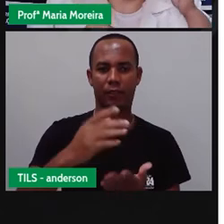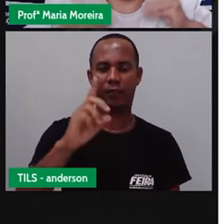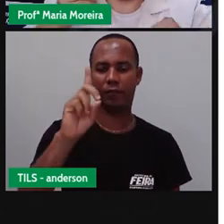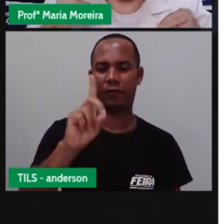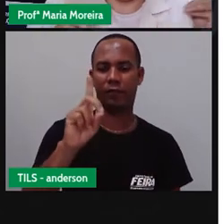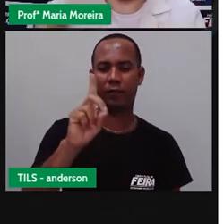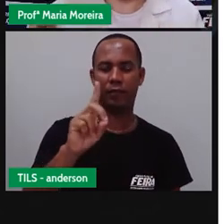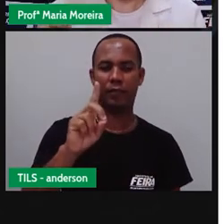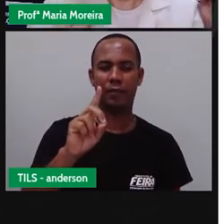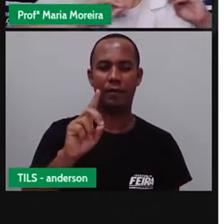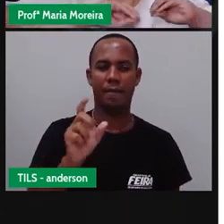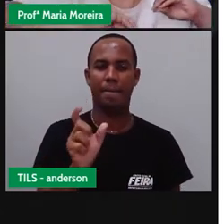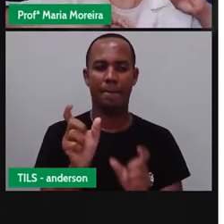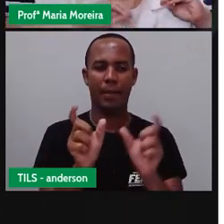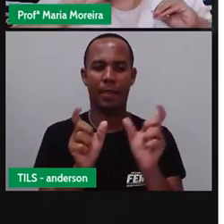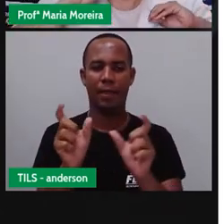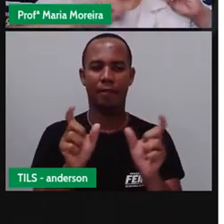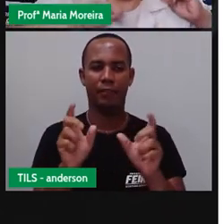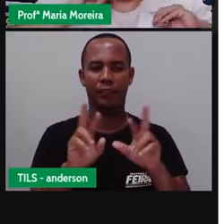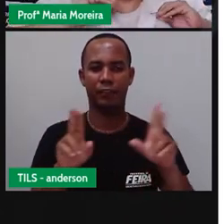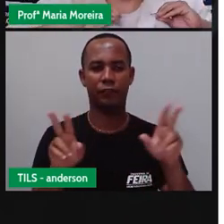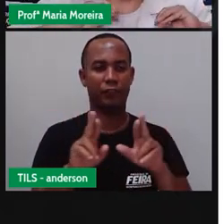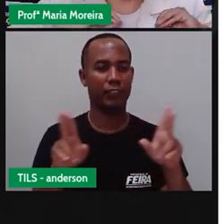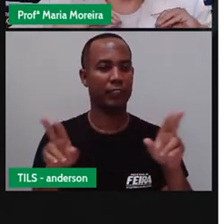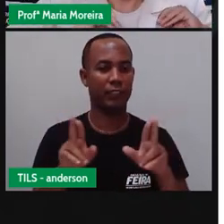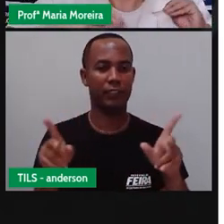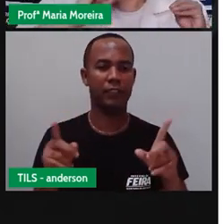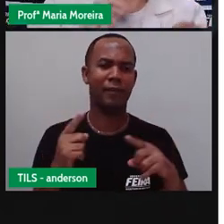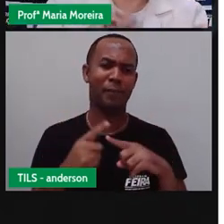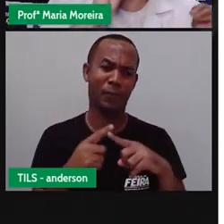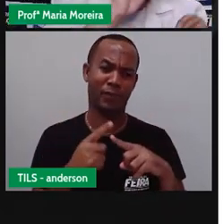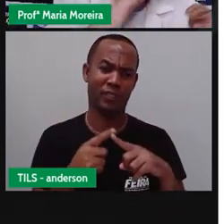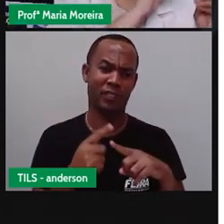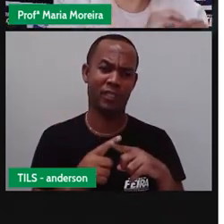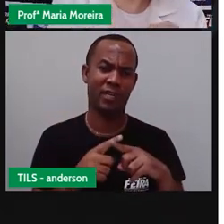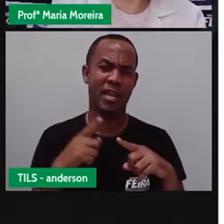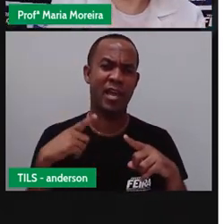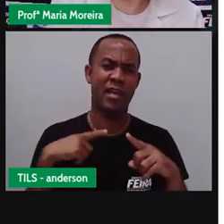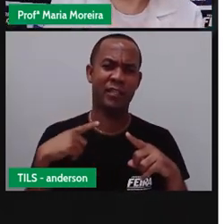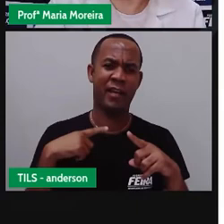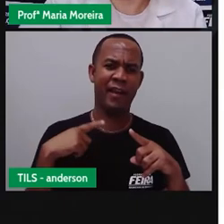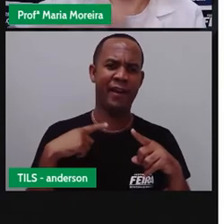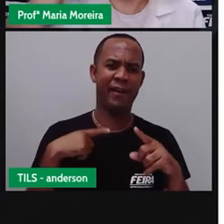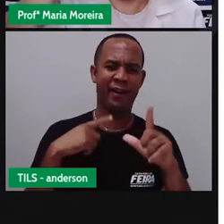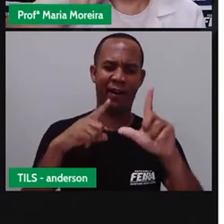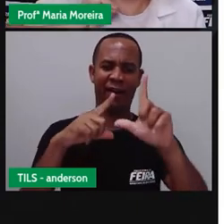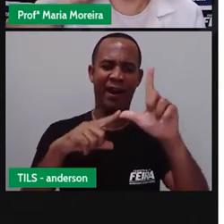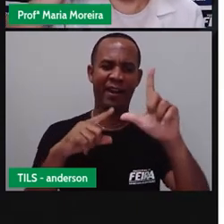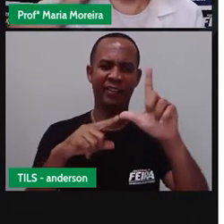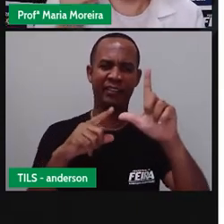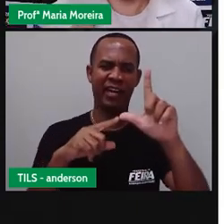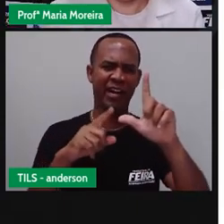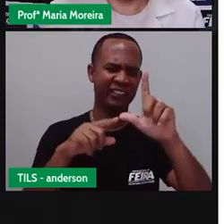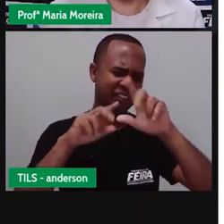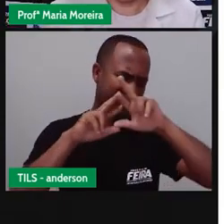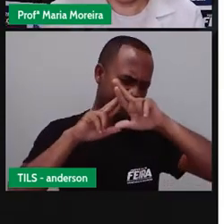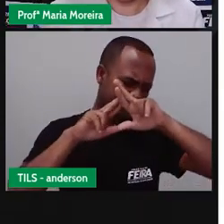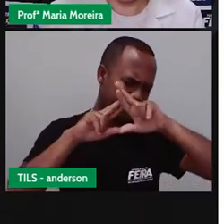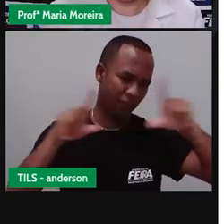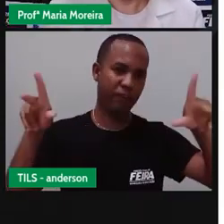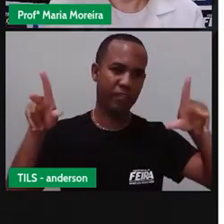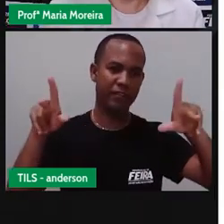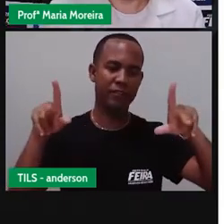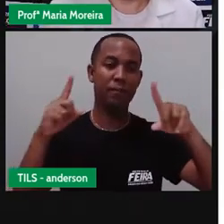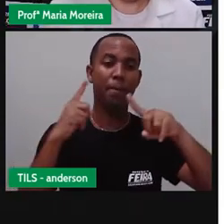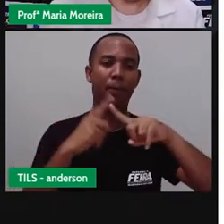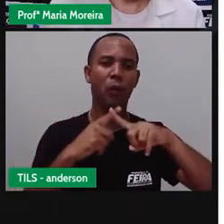são palavras diferentes muito igual diferentes por quê Porque tem a primeira letra diferente porque um som dessa letra